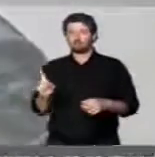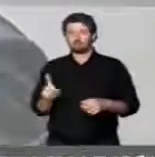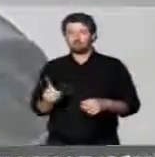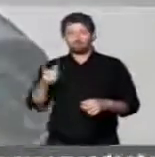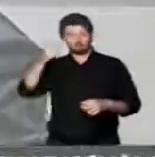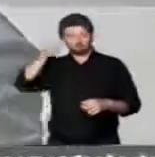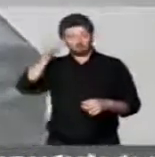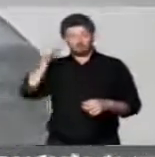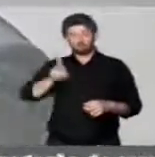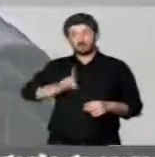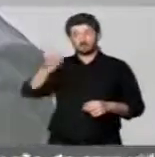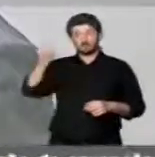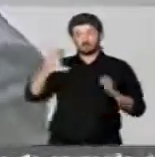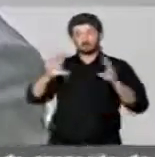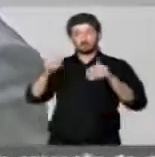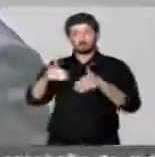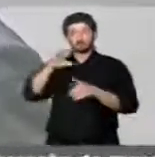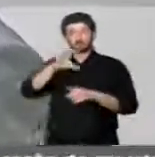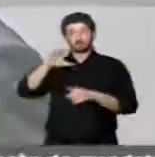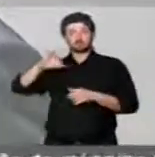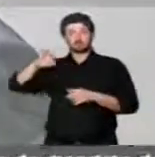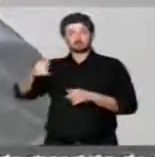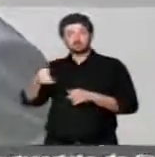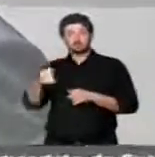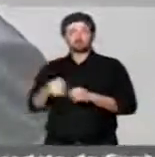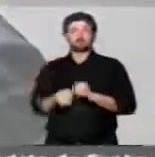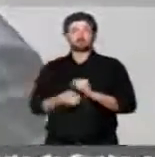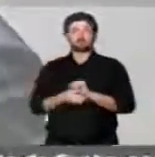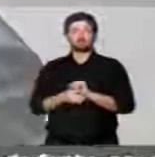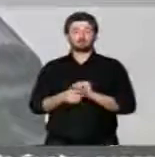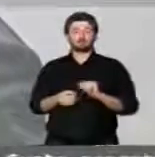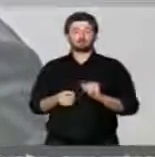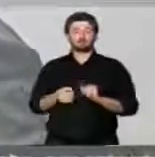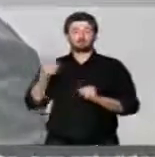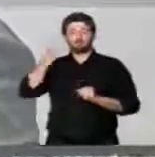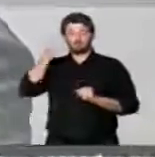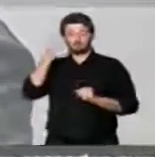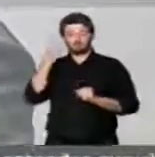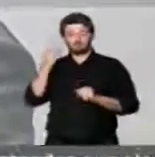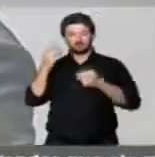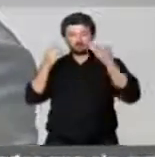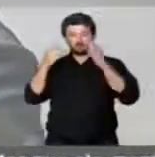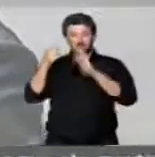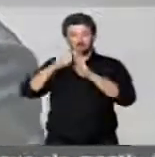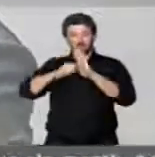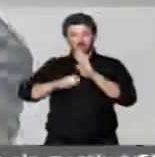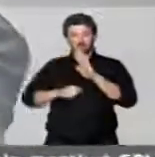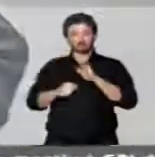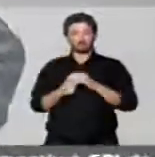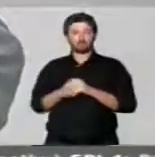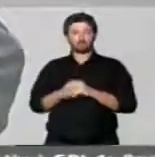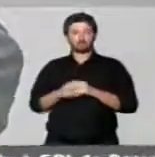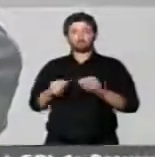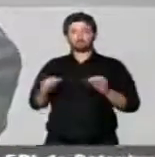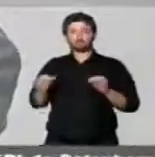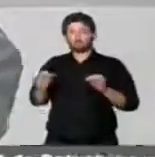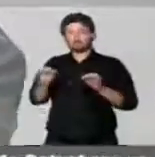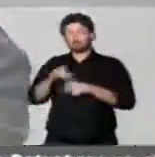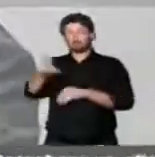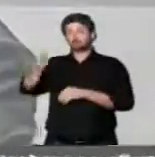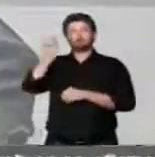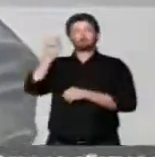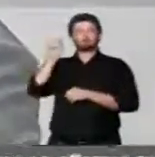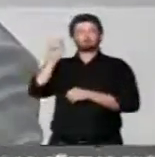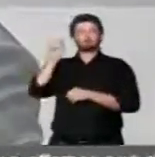Ontem, lá na Comissão de Constituição e Justiça, o parlamentar que apresentou o relatório do recurso tinha acabado de